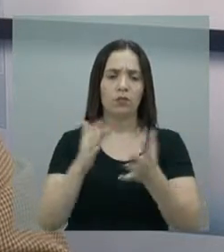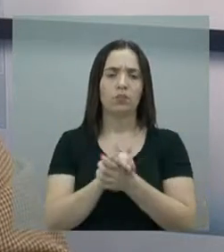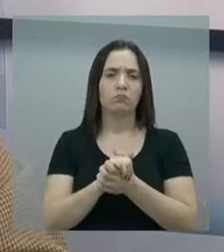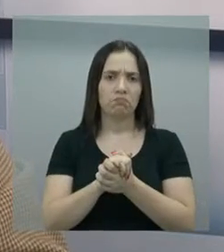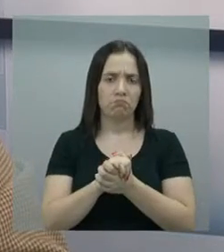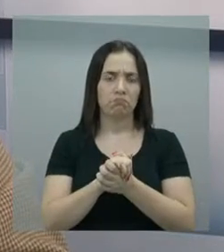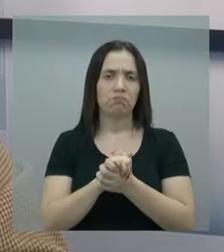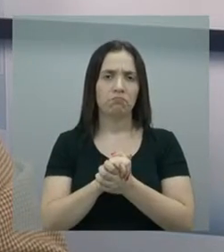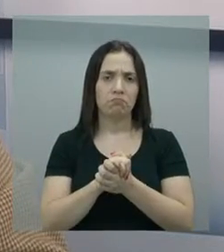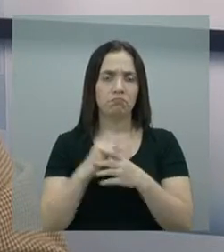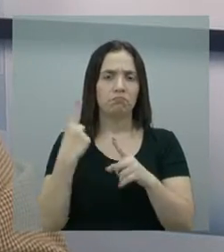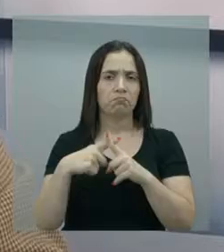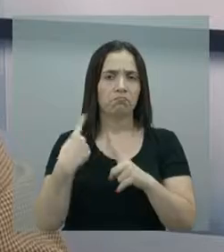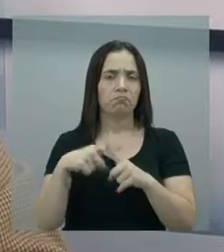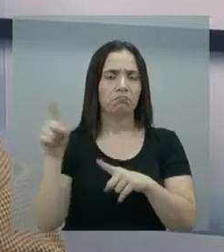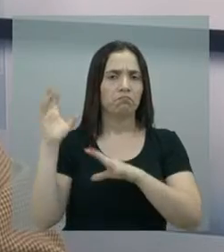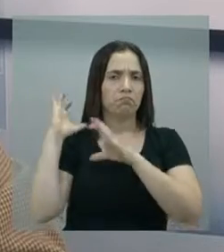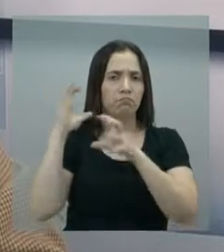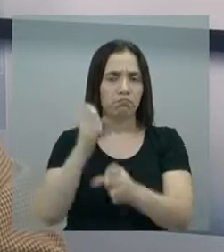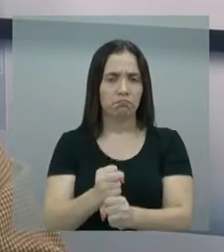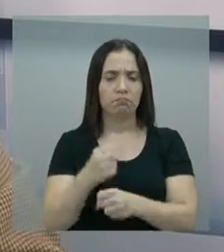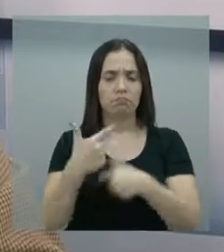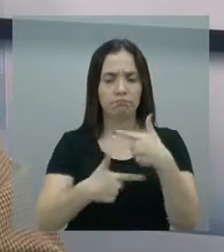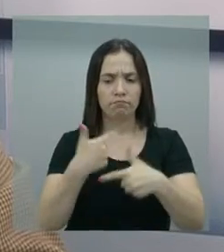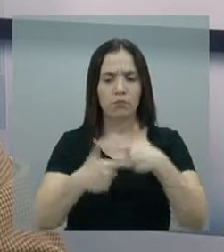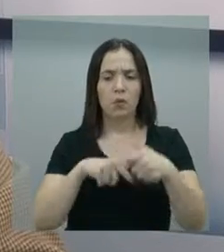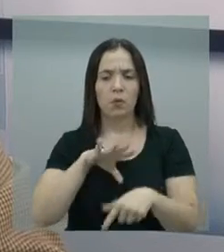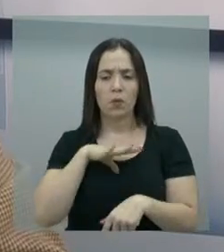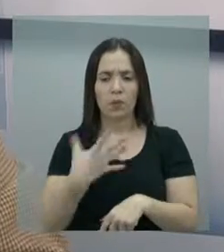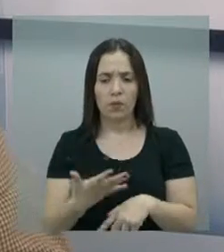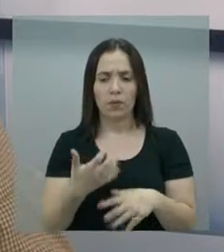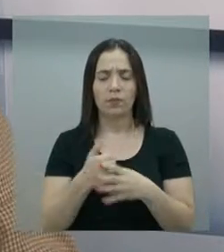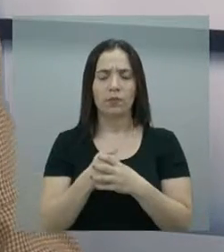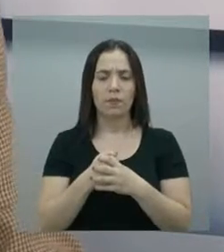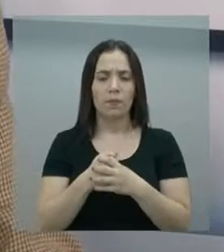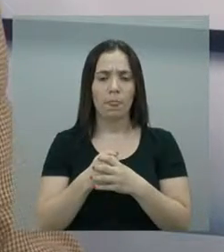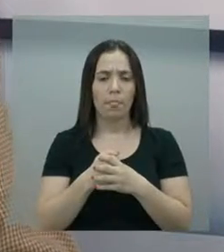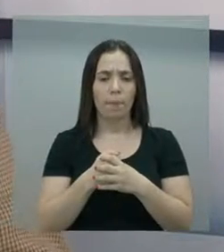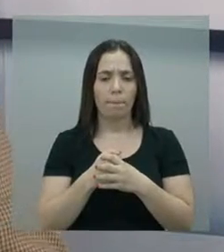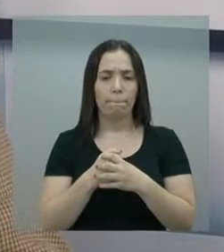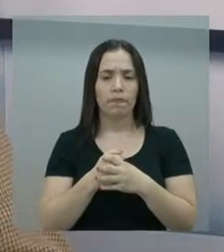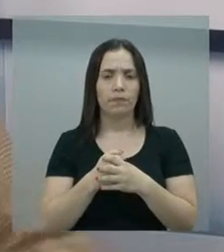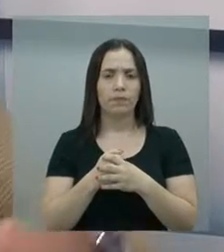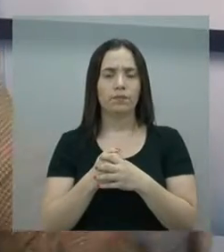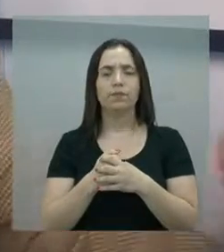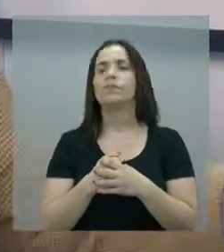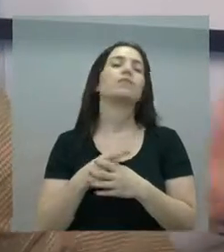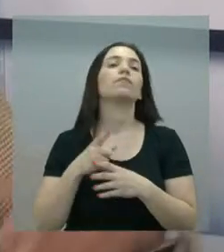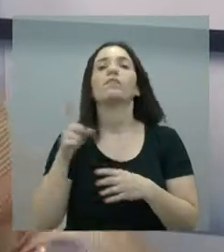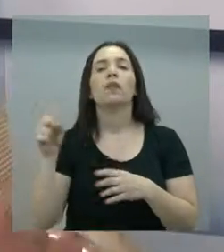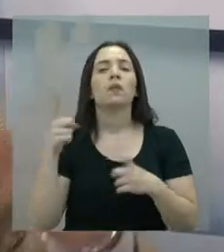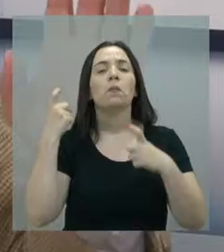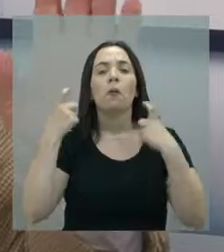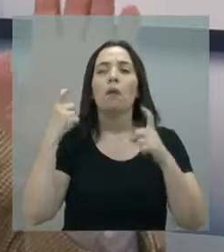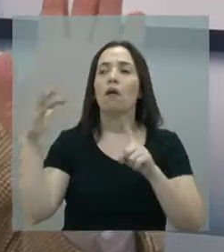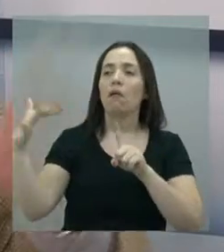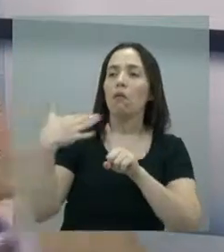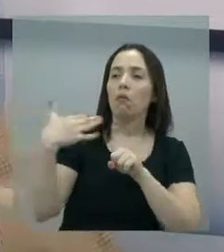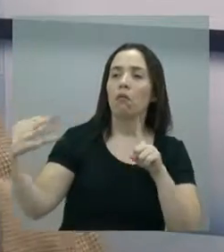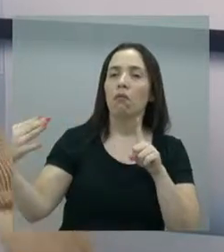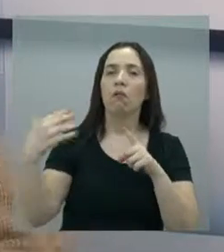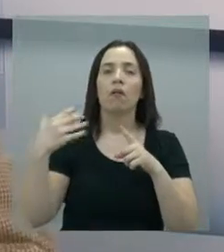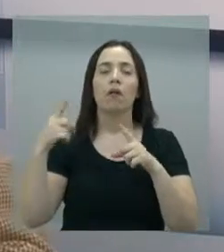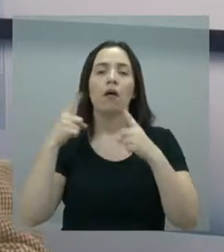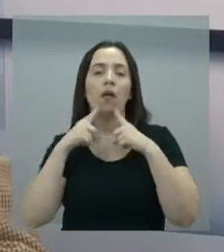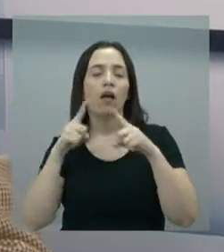aqui que o trabalho dele é feito com muita coragem, com muito zelo. Ele bota acima de qualquer coisa. Não interessa se tem desgaste, não tem desgaste. O que